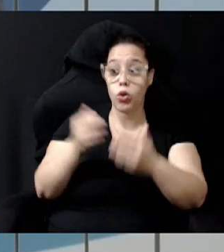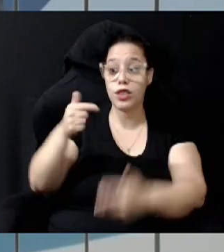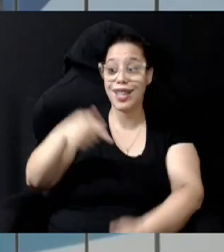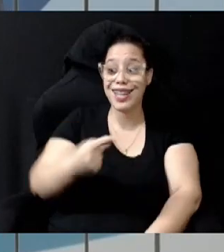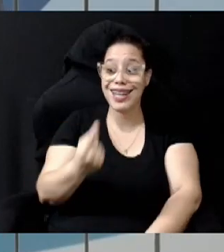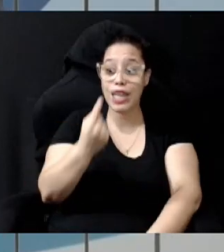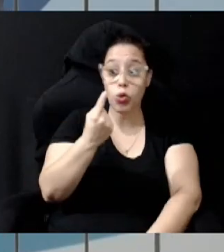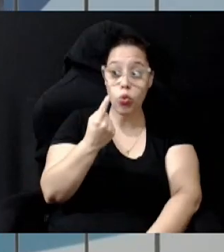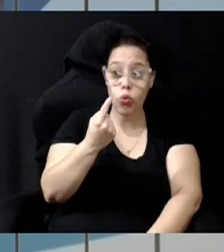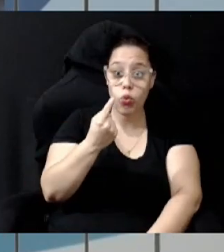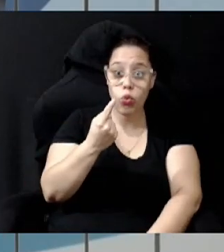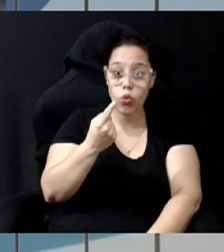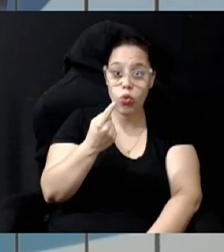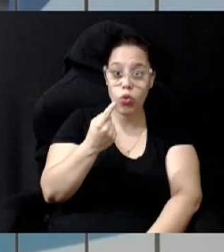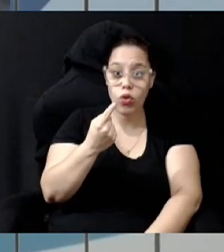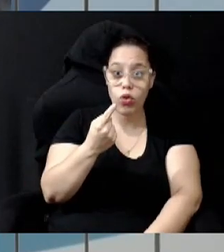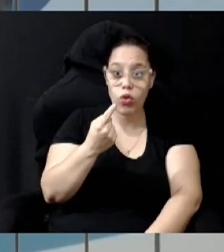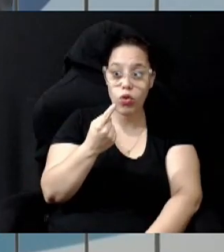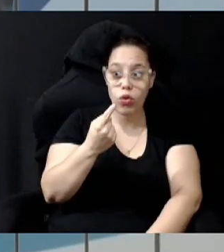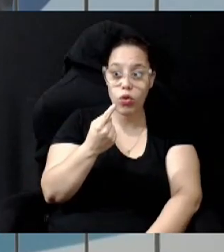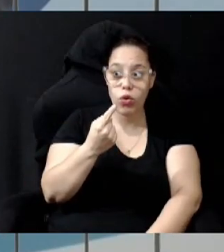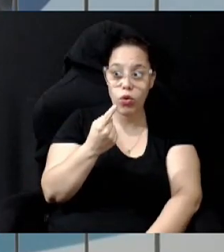Ou seja, para cada